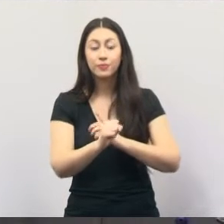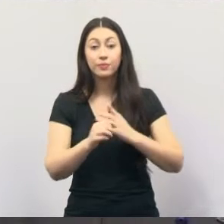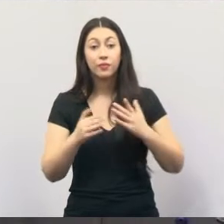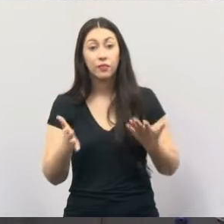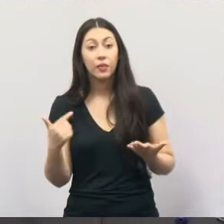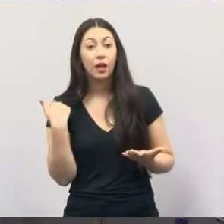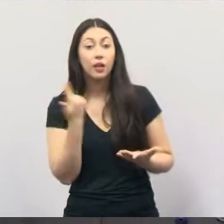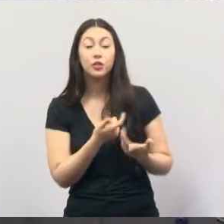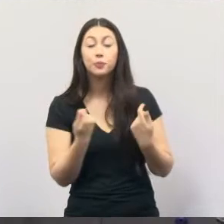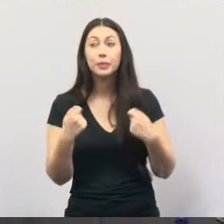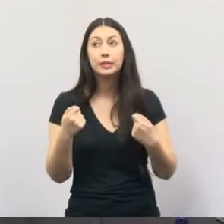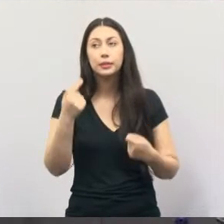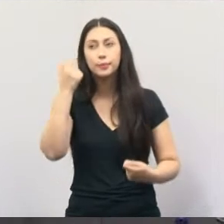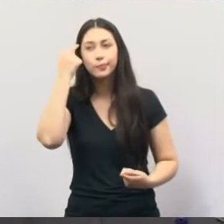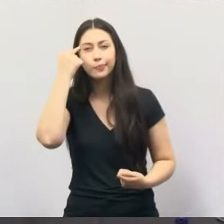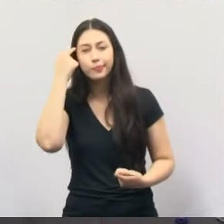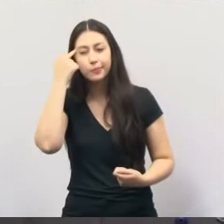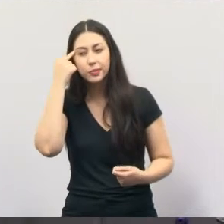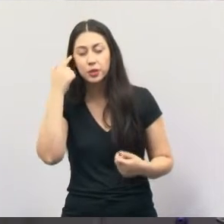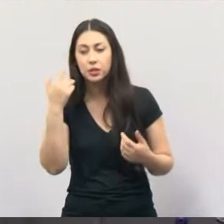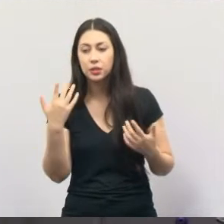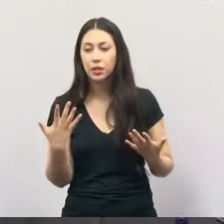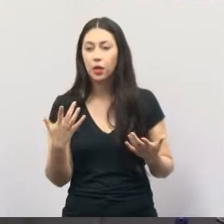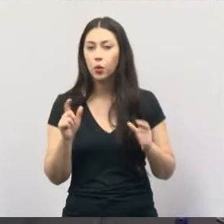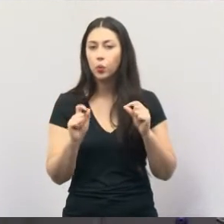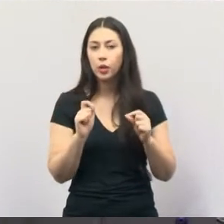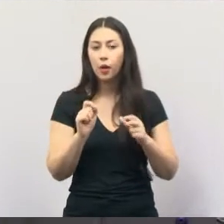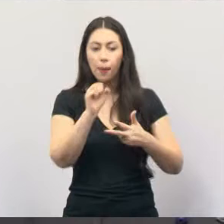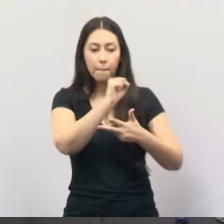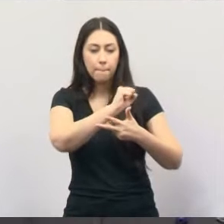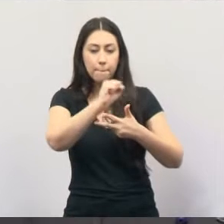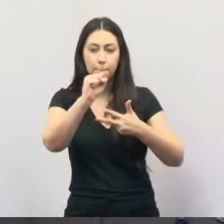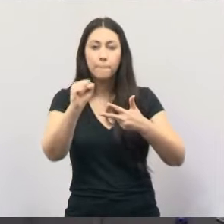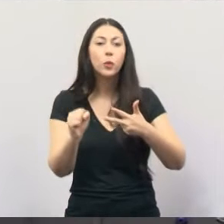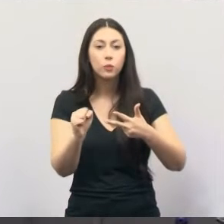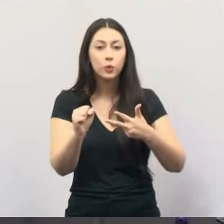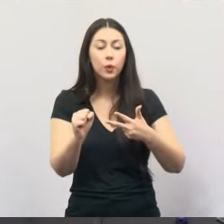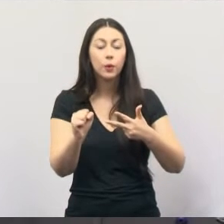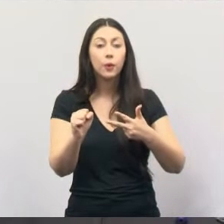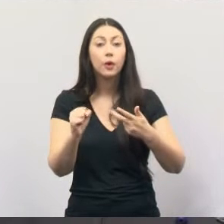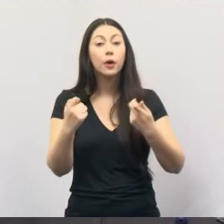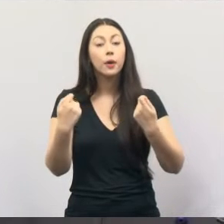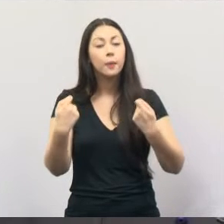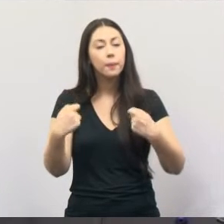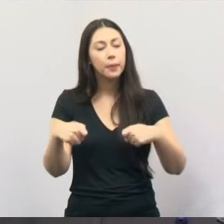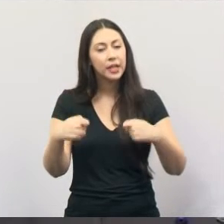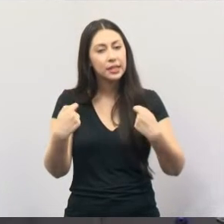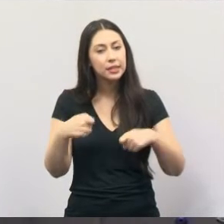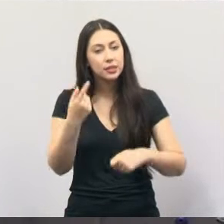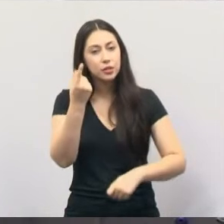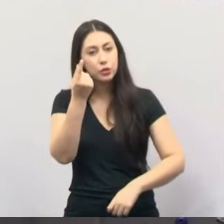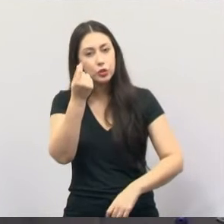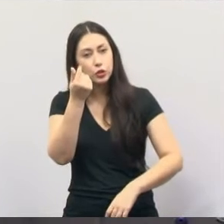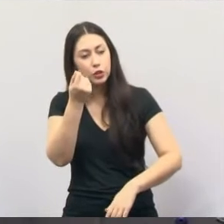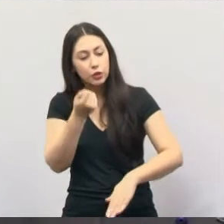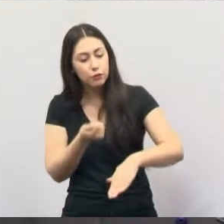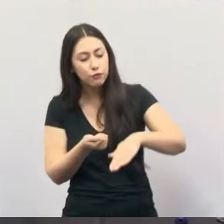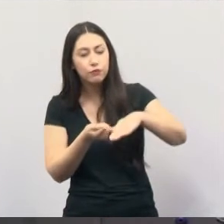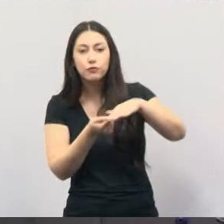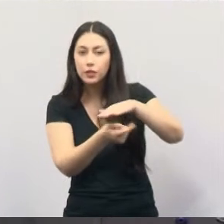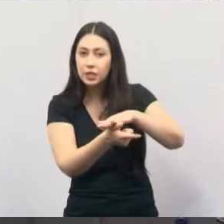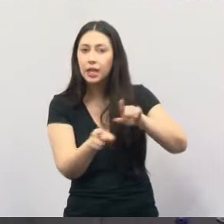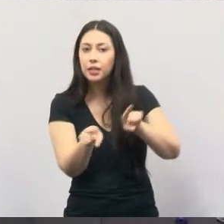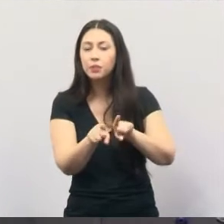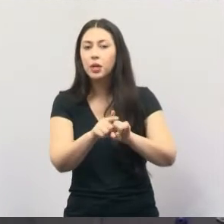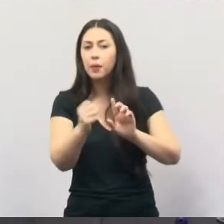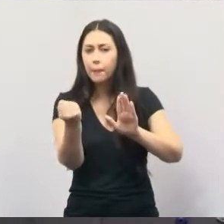como pensarmos, não é, que o poder público não possa, né, não invista no patrimônio